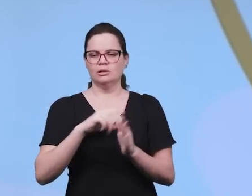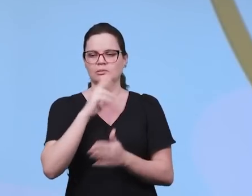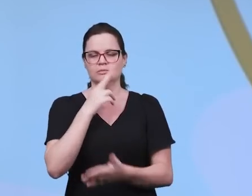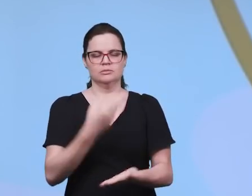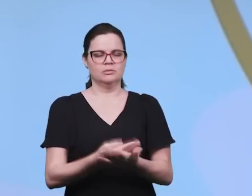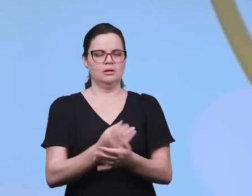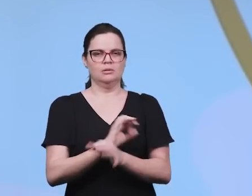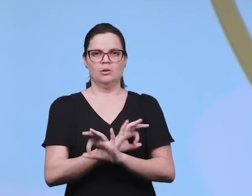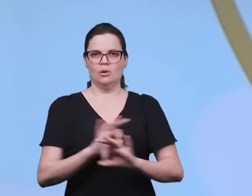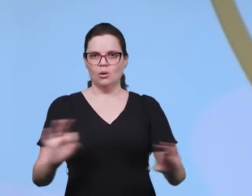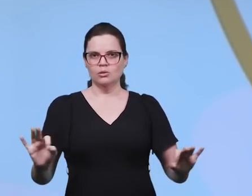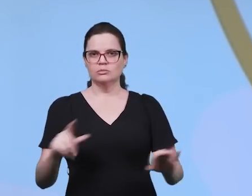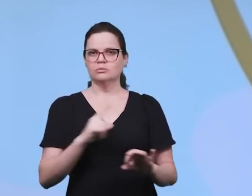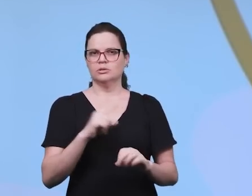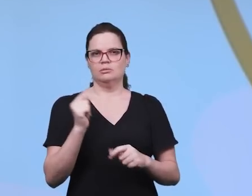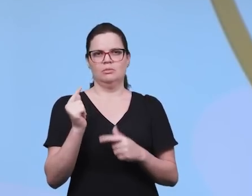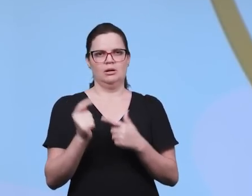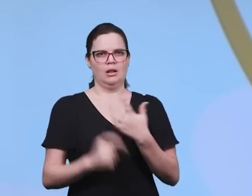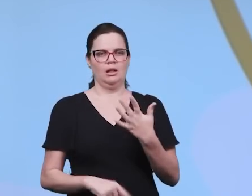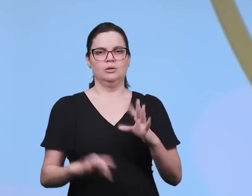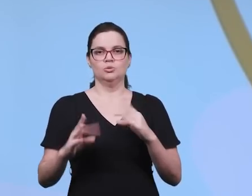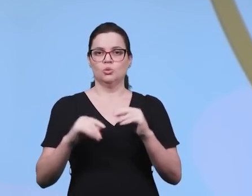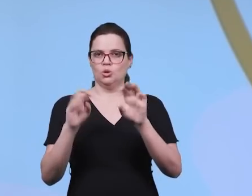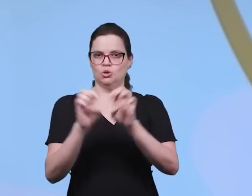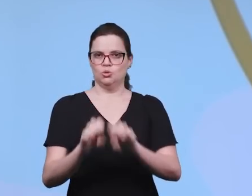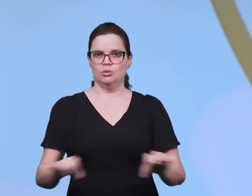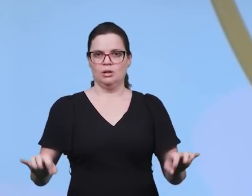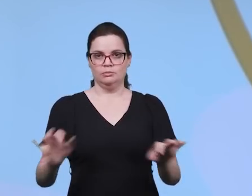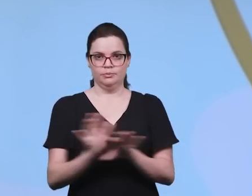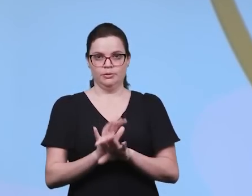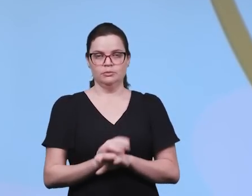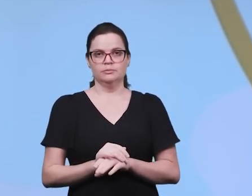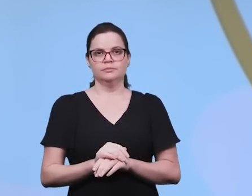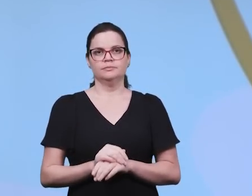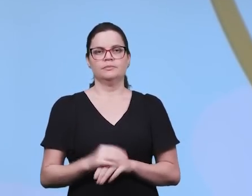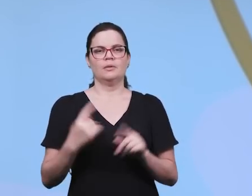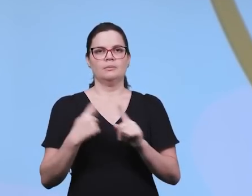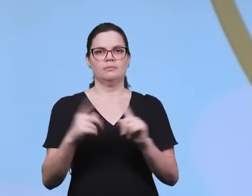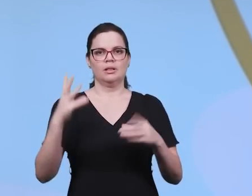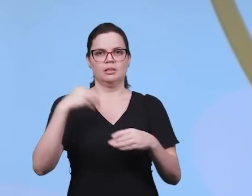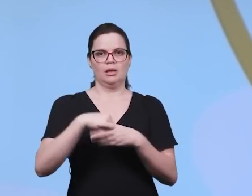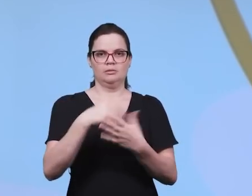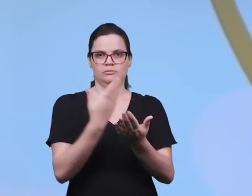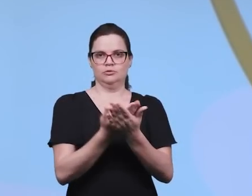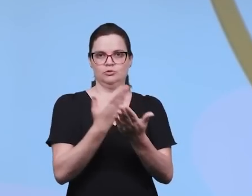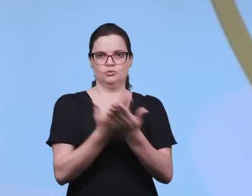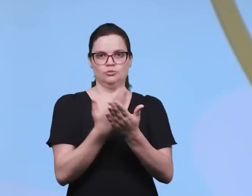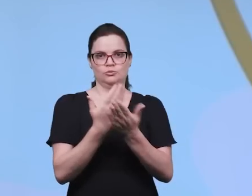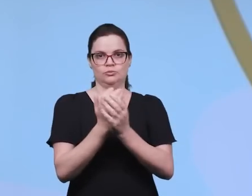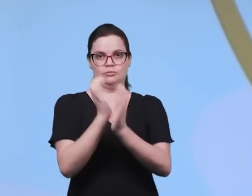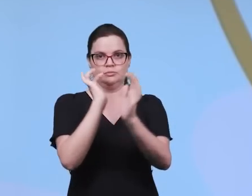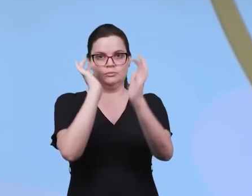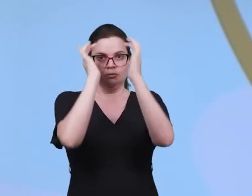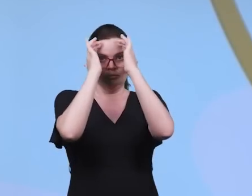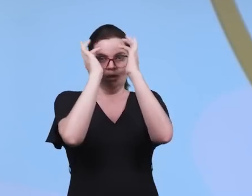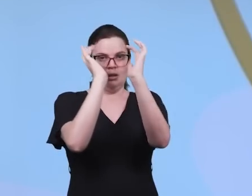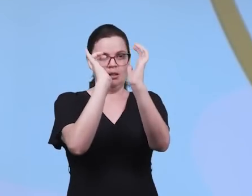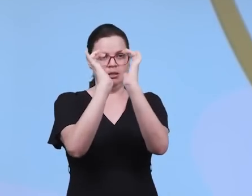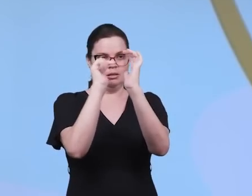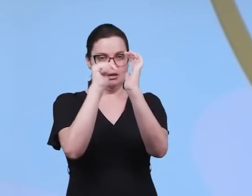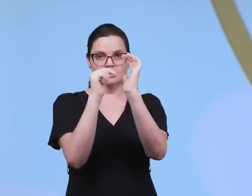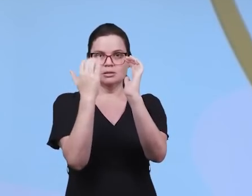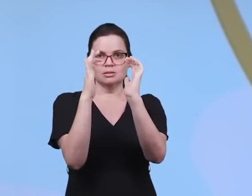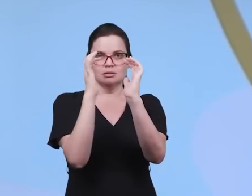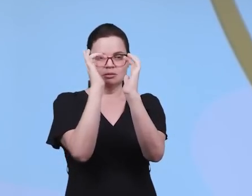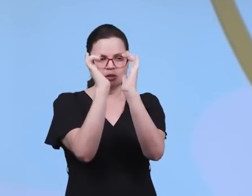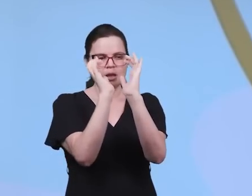um resultado quantificado, tudo muito estruturado. Só que através da neurociência você vai aperfeiçoando o entendimento de por que